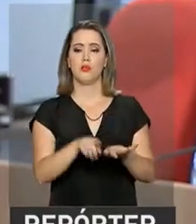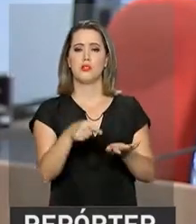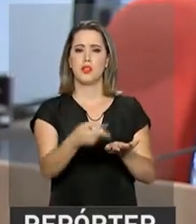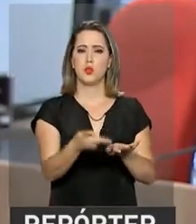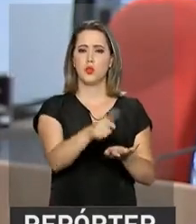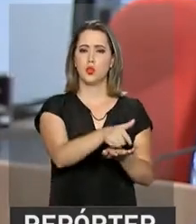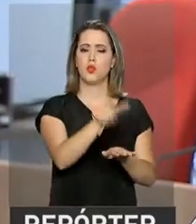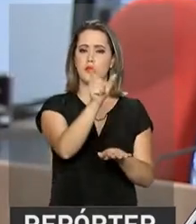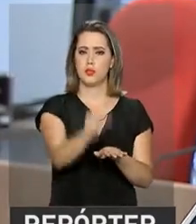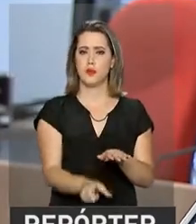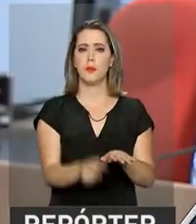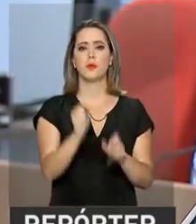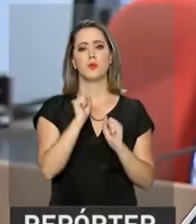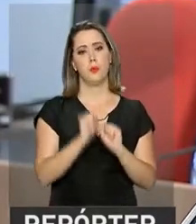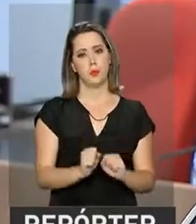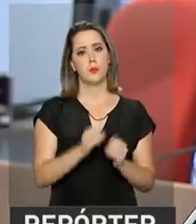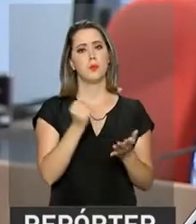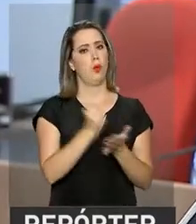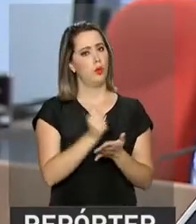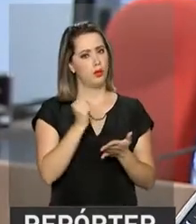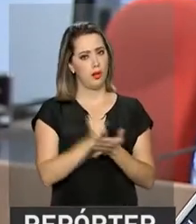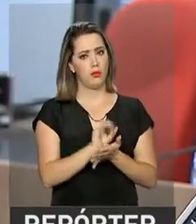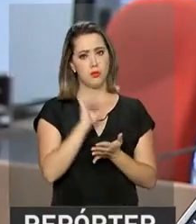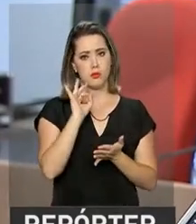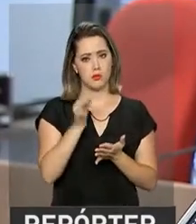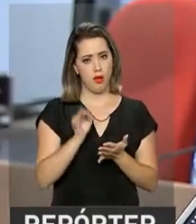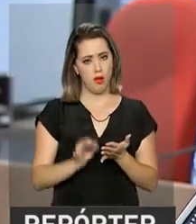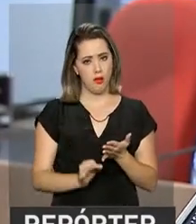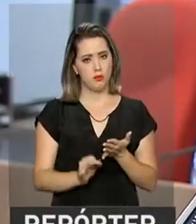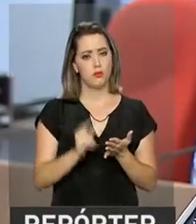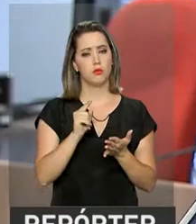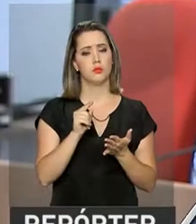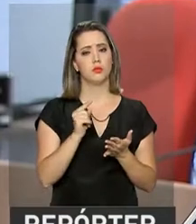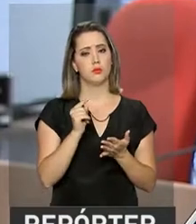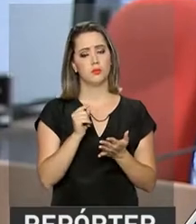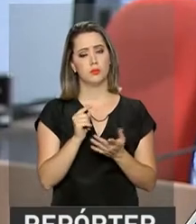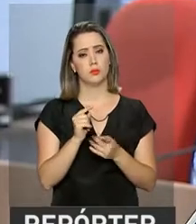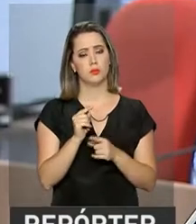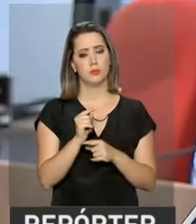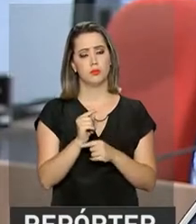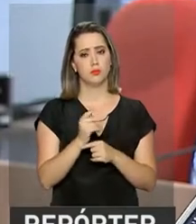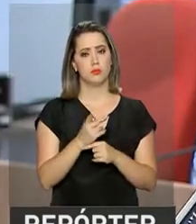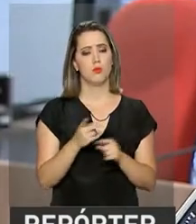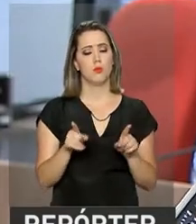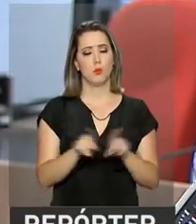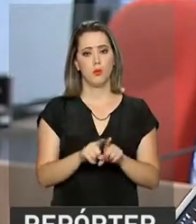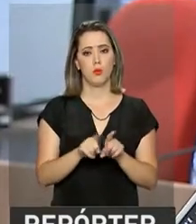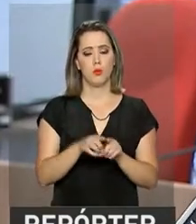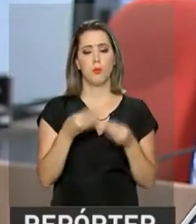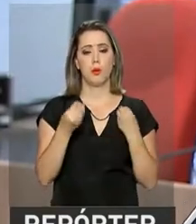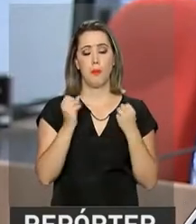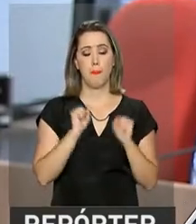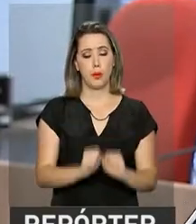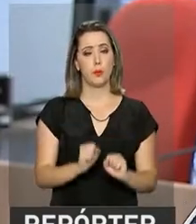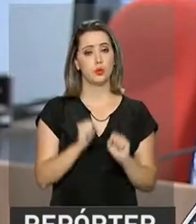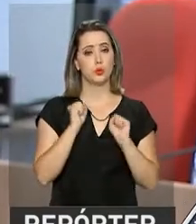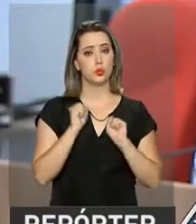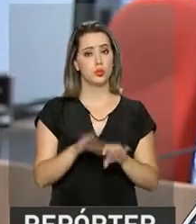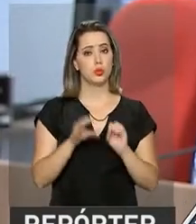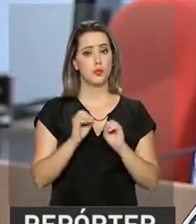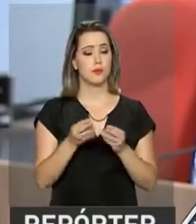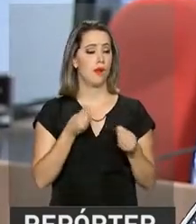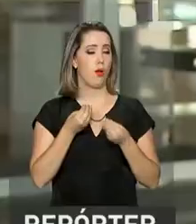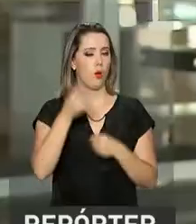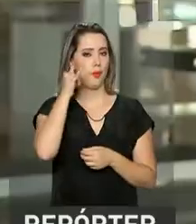maneira sustentável formal e com o trabalho decente e você pode orientar só as ditas